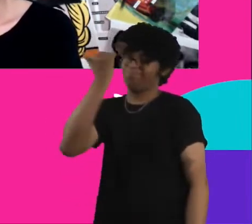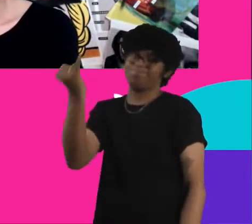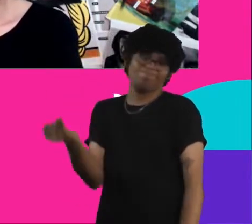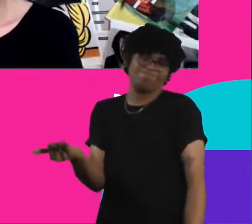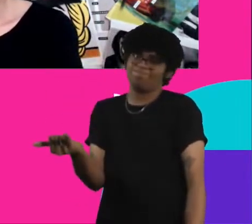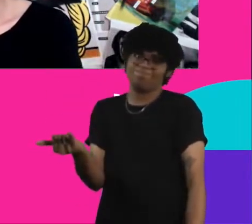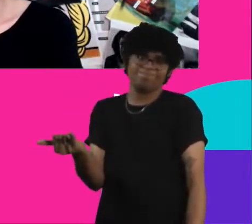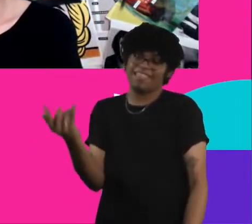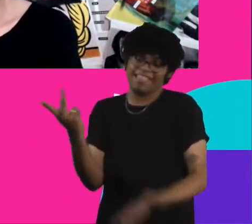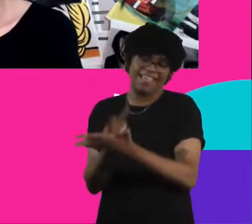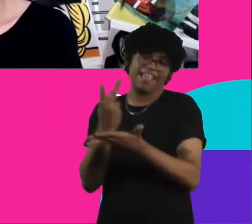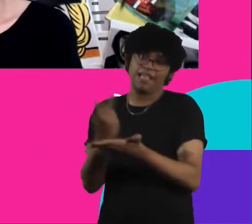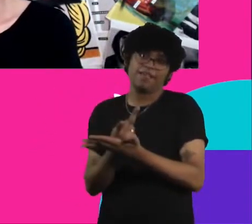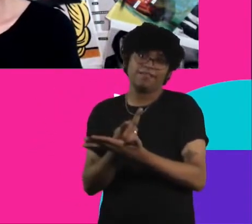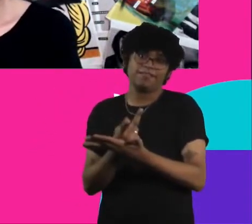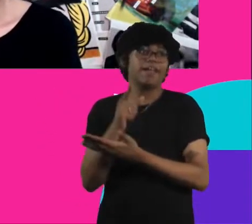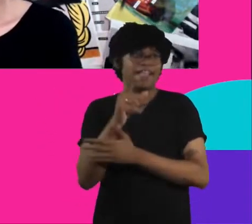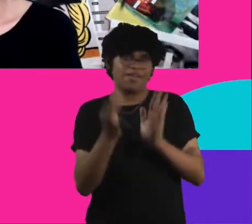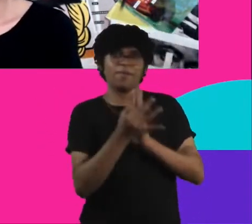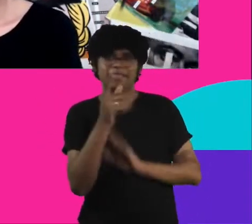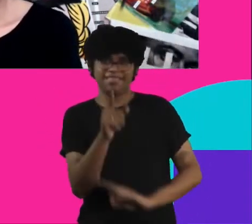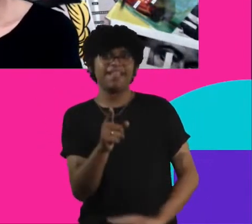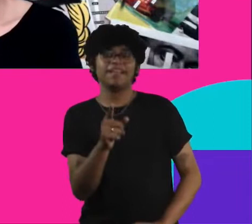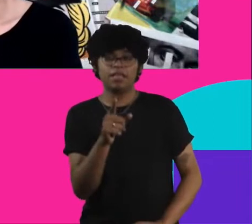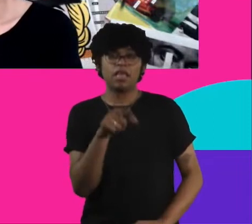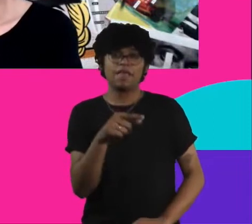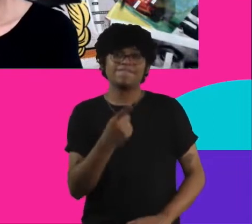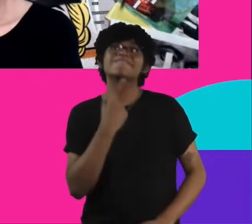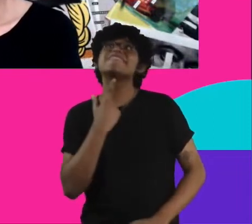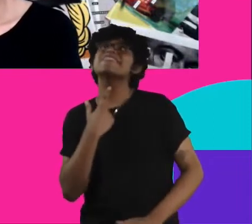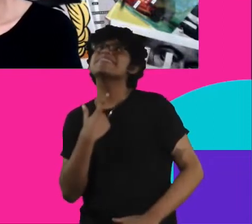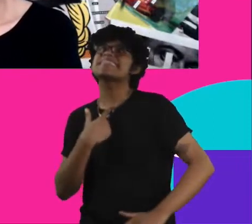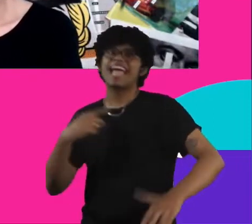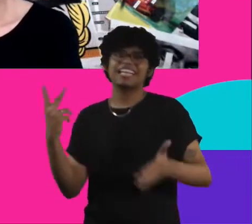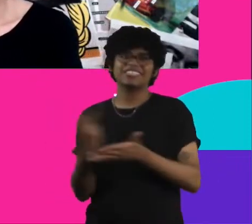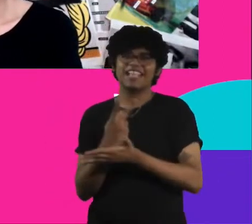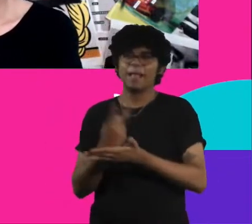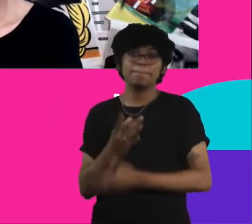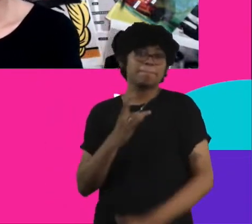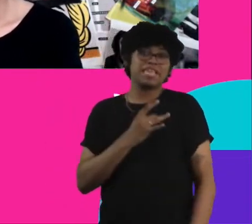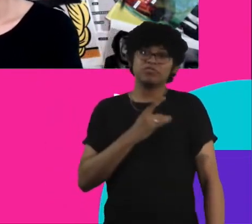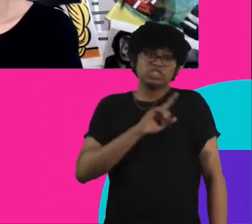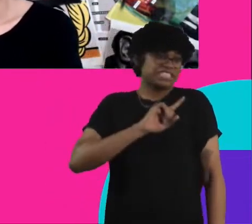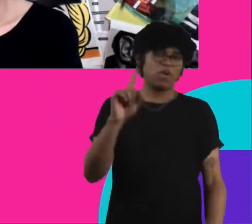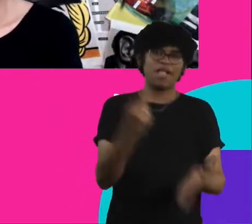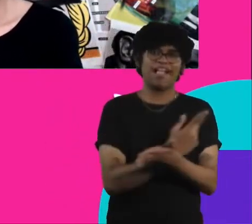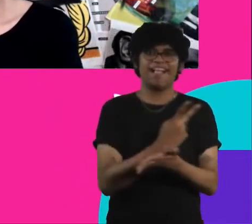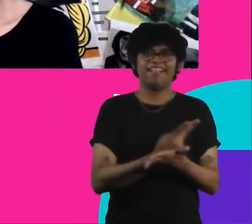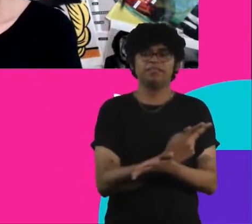vem o comentário que você acabou de fazer. Essa vontade de errar, o medo de não errar. E aí eu solto a pergunta para